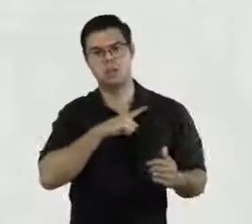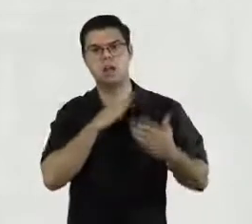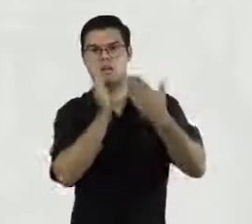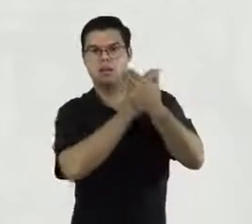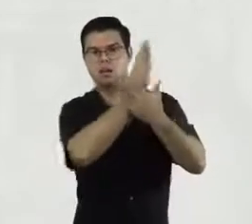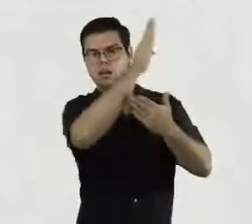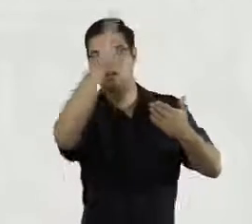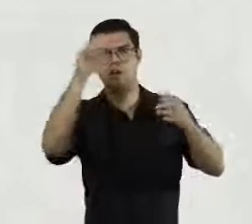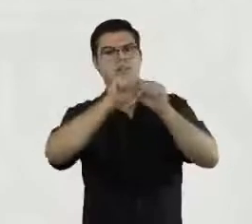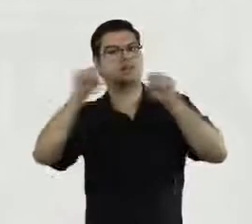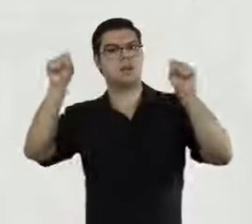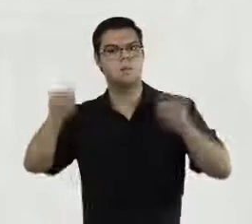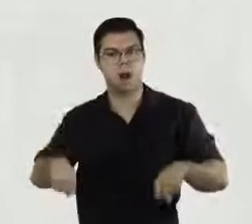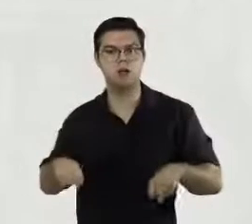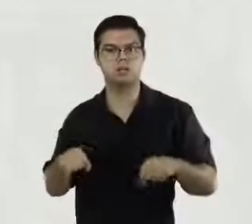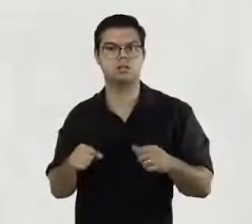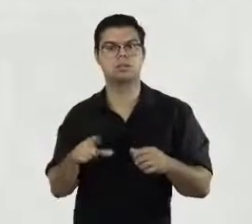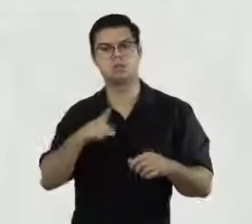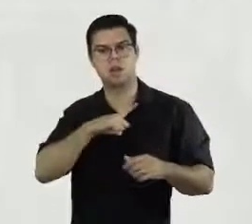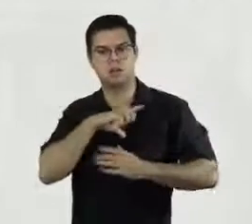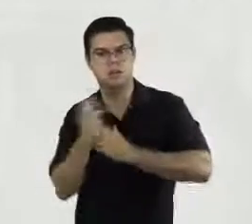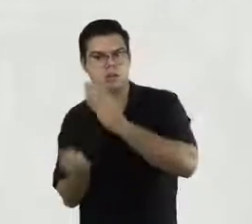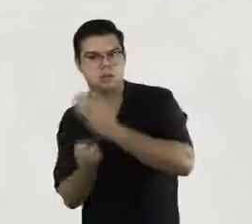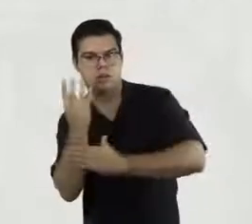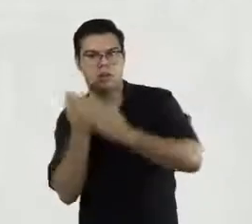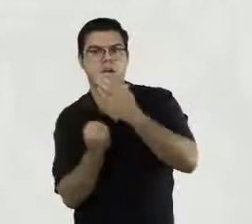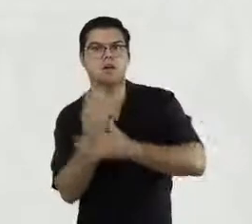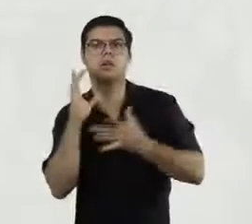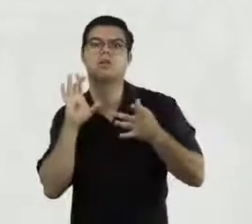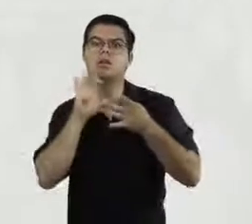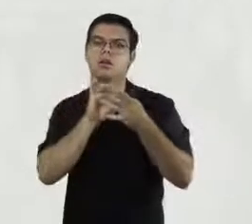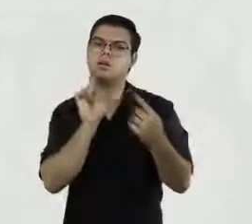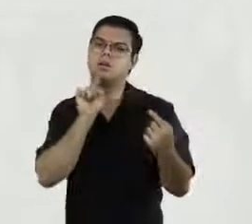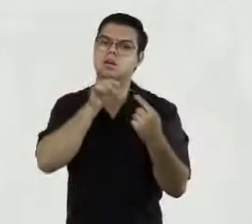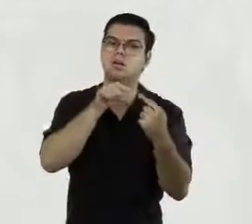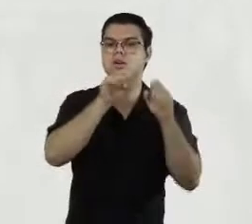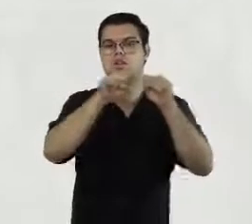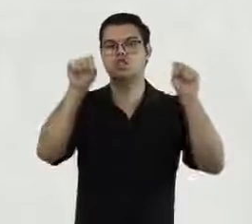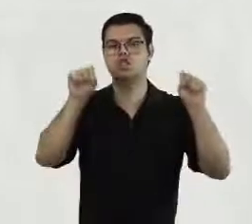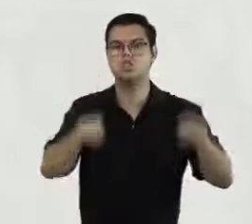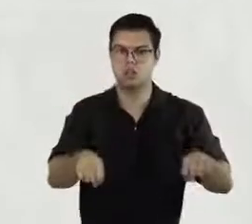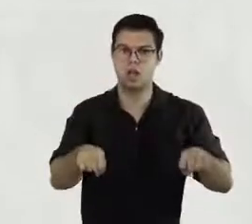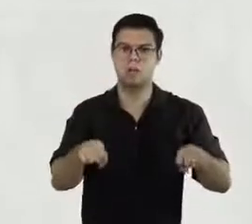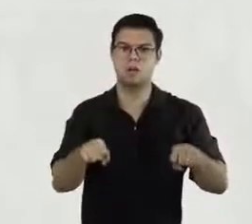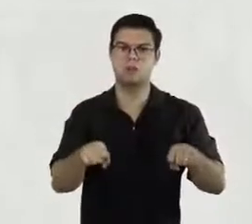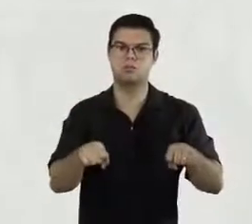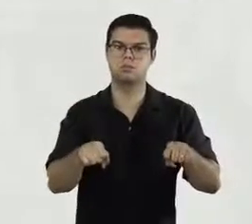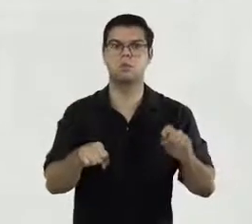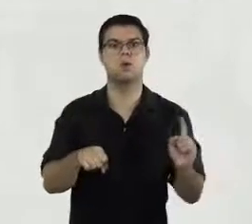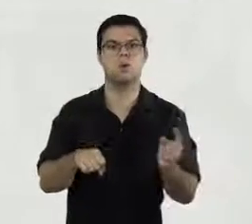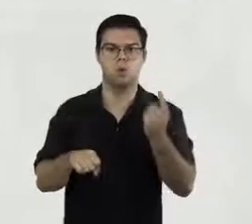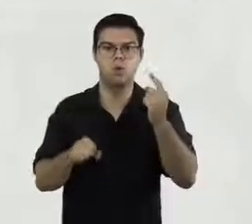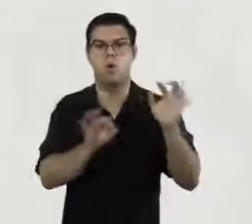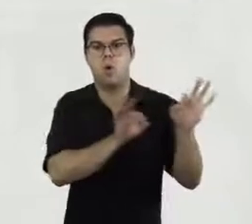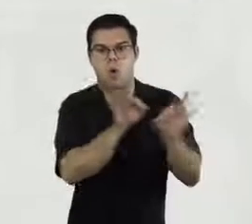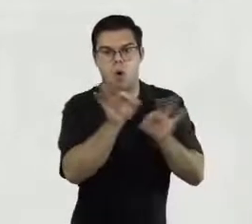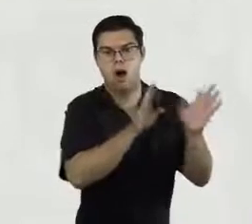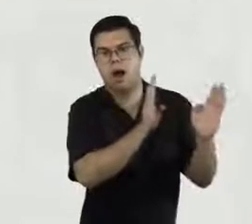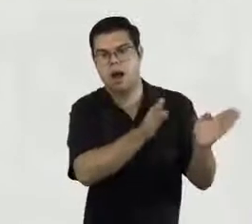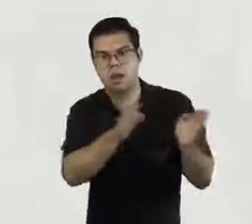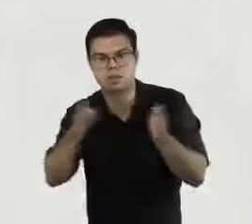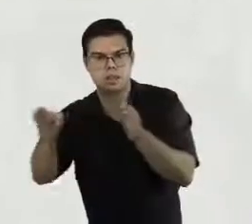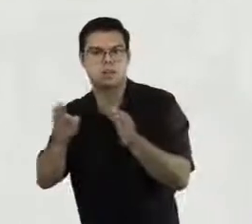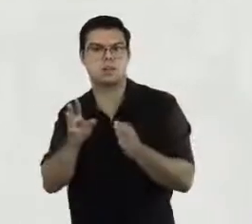bibliografias sistemáticas passou a ser produzido de acordo com o sistema padrão de organização do conhecimento.